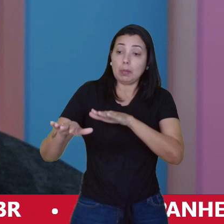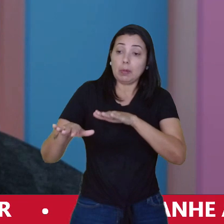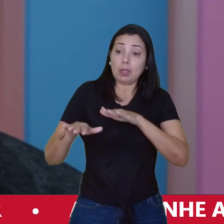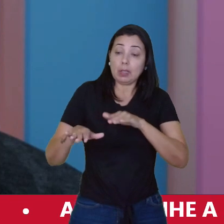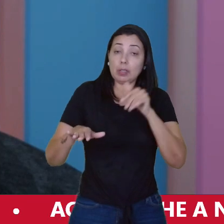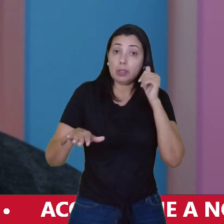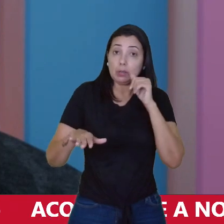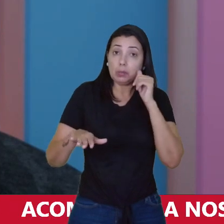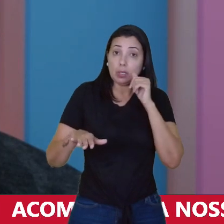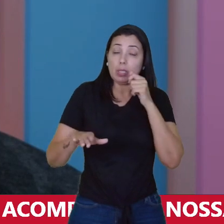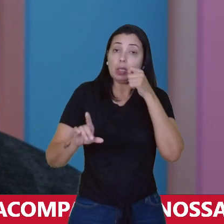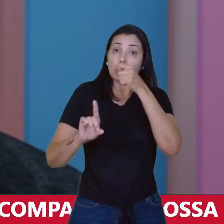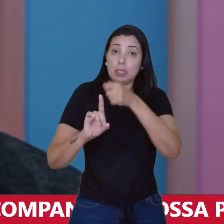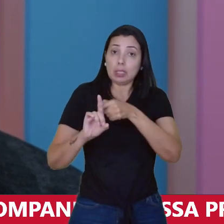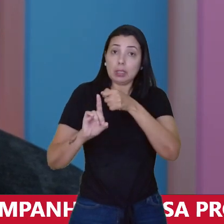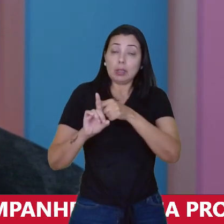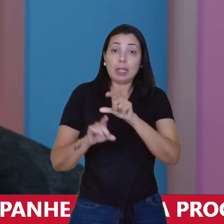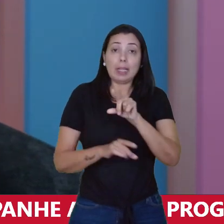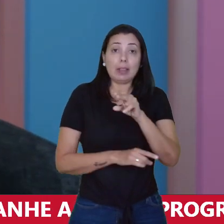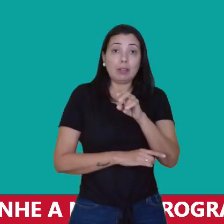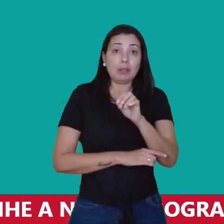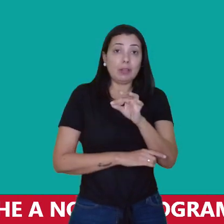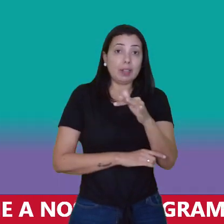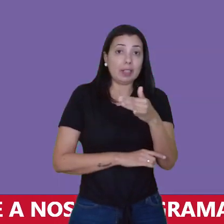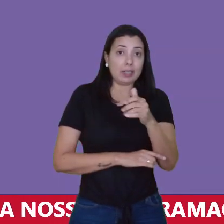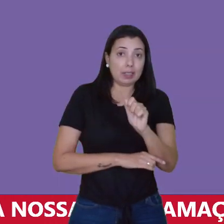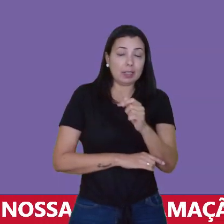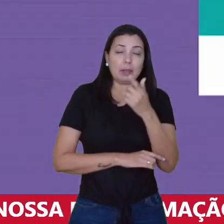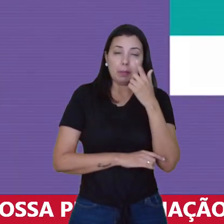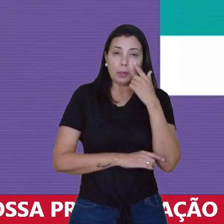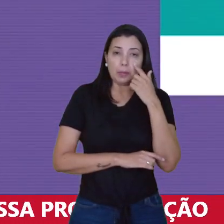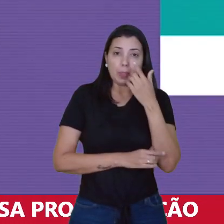das Mulheres, Nalu Faria. Vamos conferir.